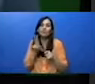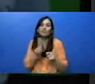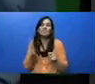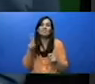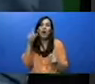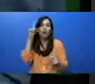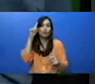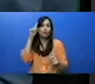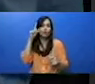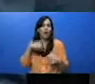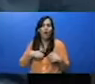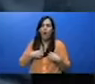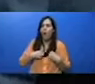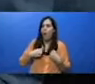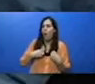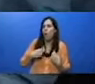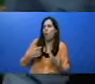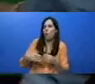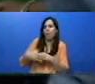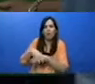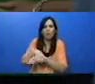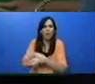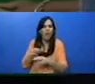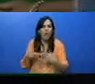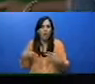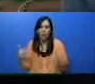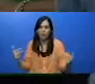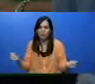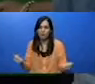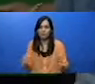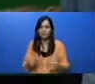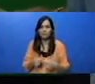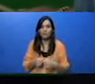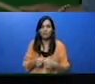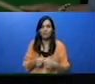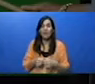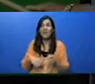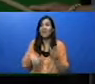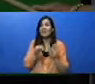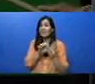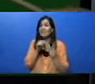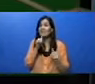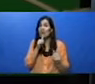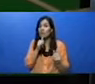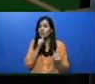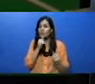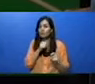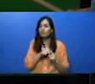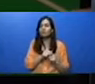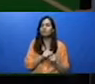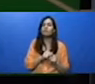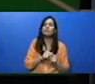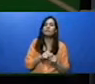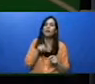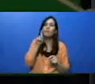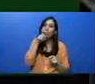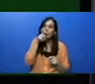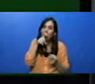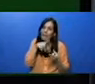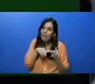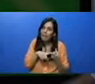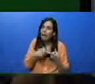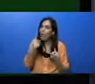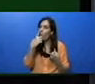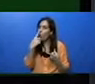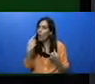dia. Veja a seguir exemplo de animais. Olha, papagaios, tucanos, araras,